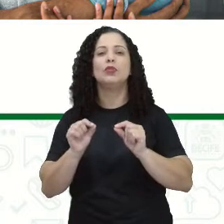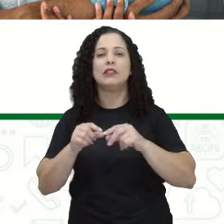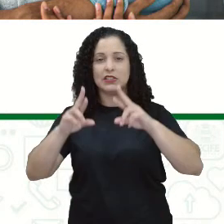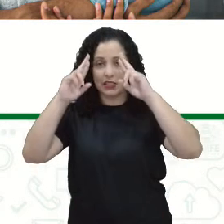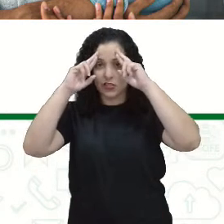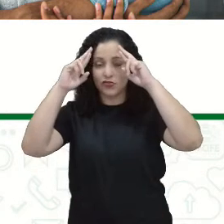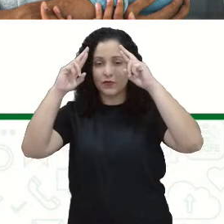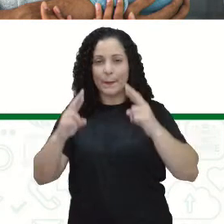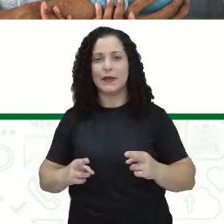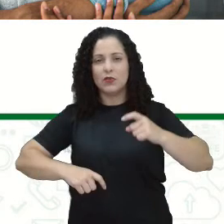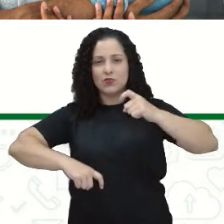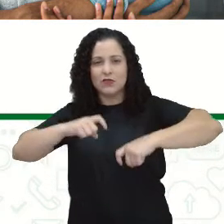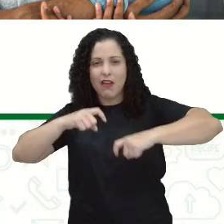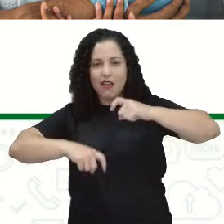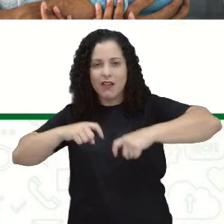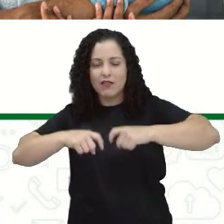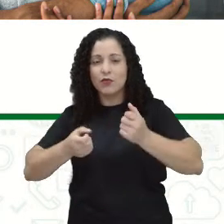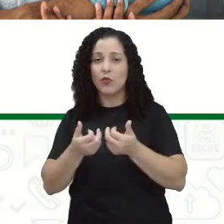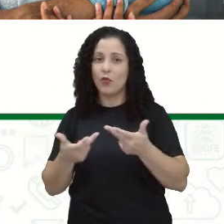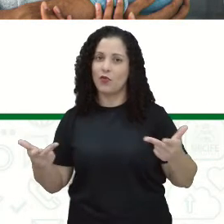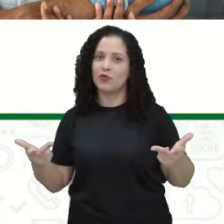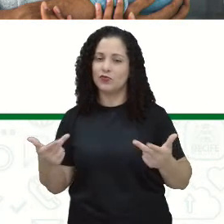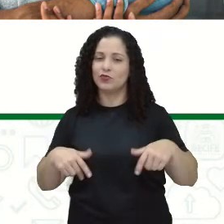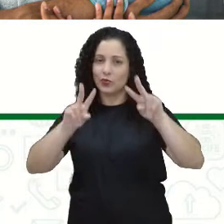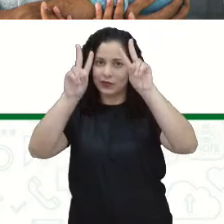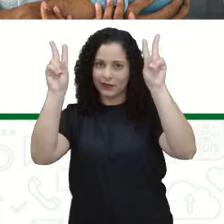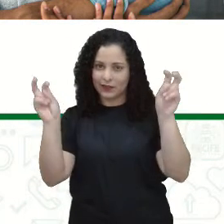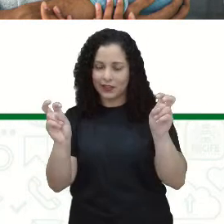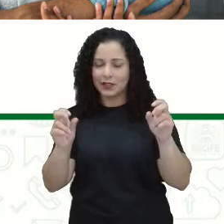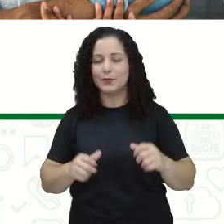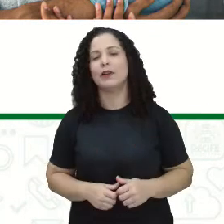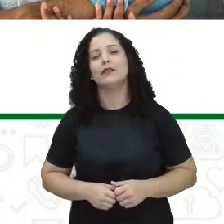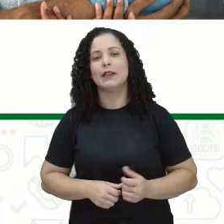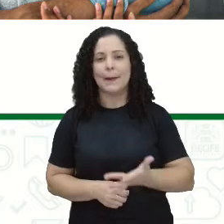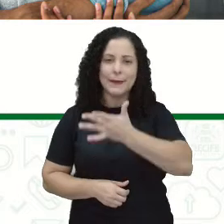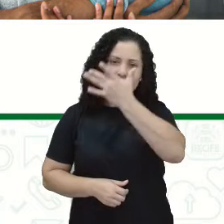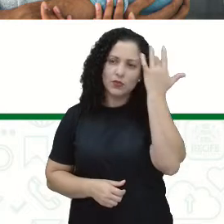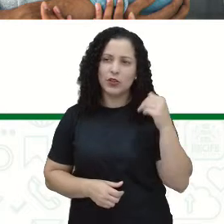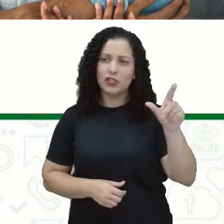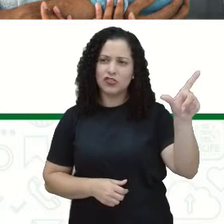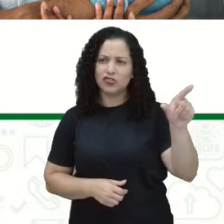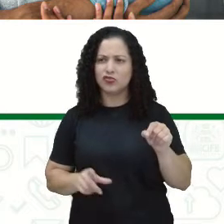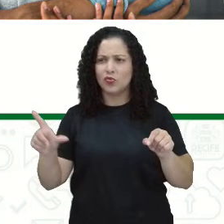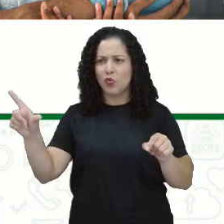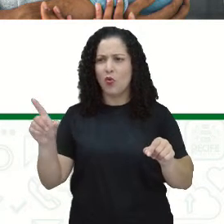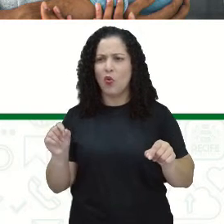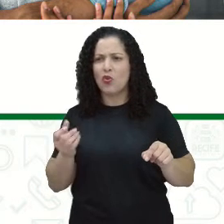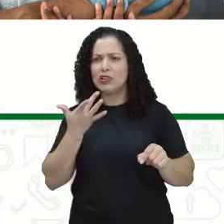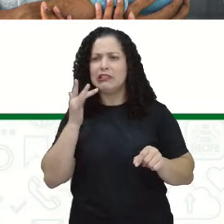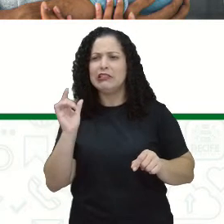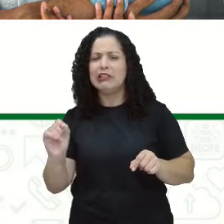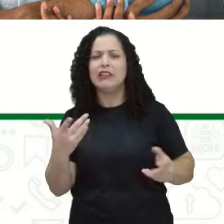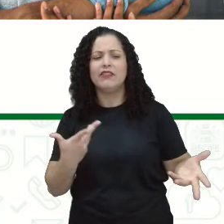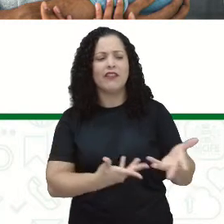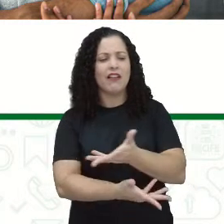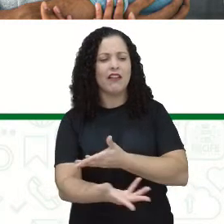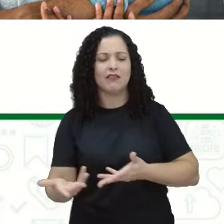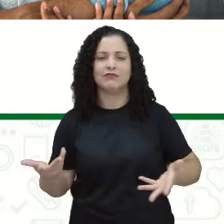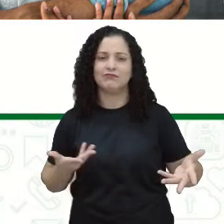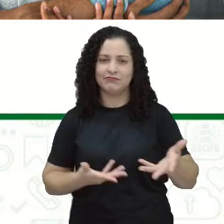às escolhas, quando o assunto é sexualidade. Se a pessoa escolhe com quem ela vai se relacionar,